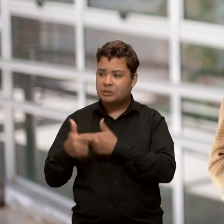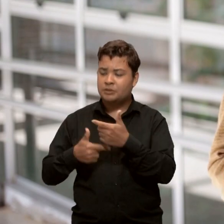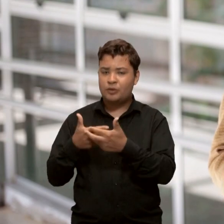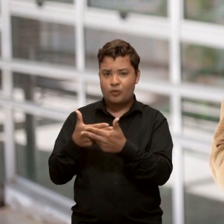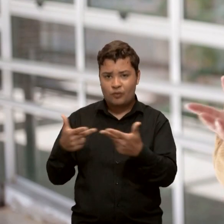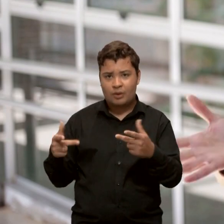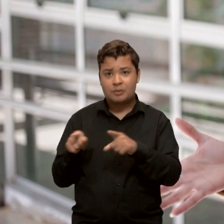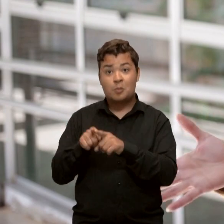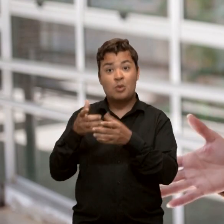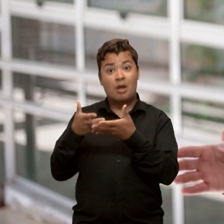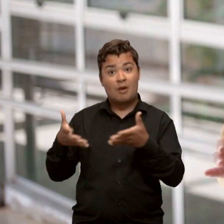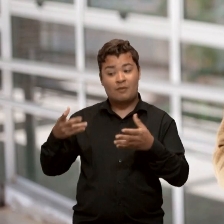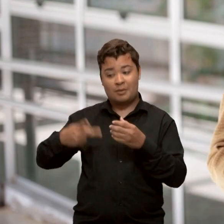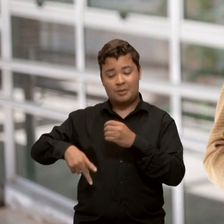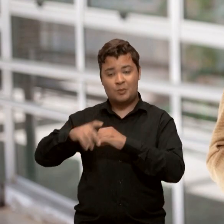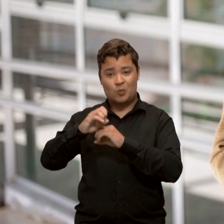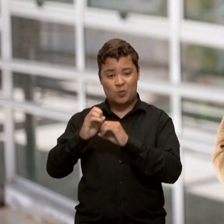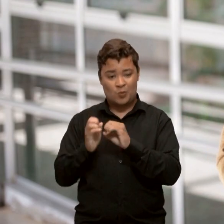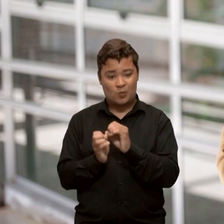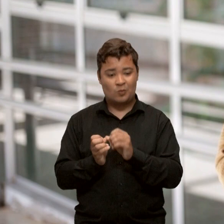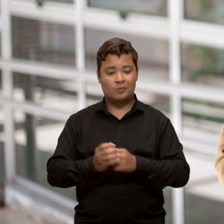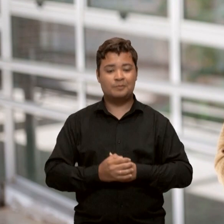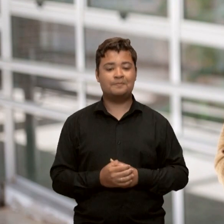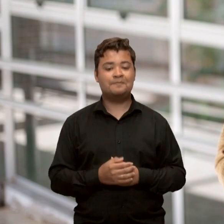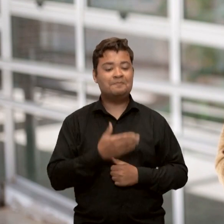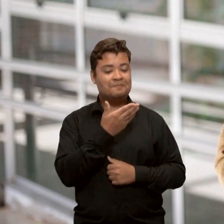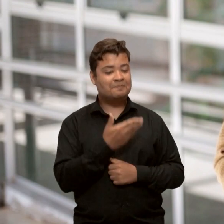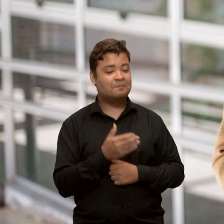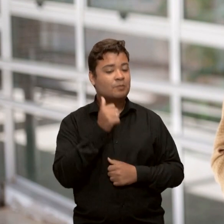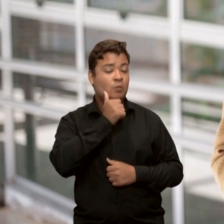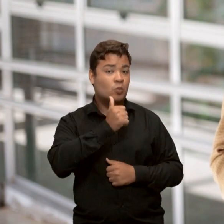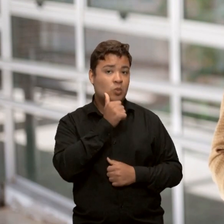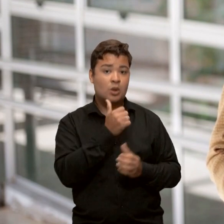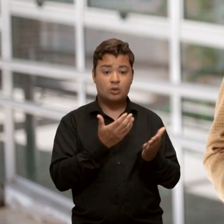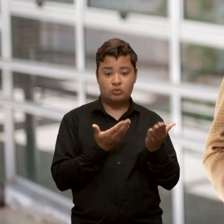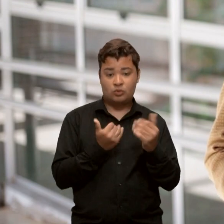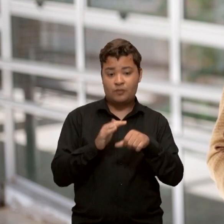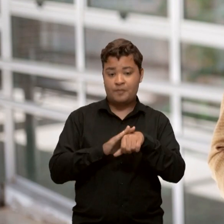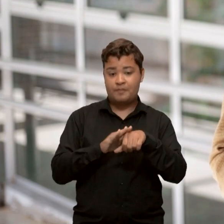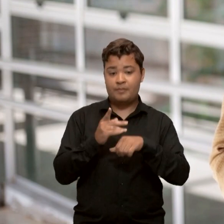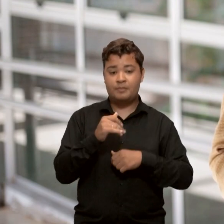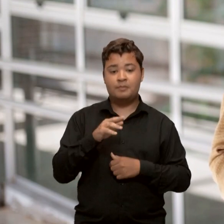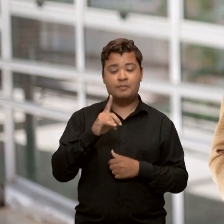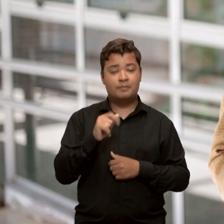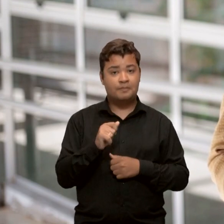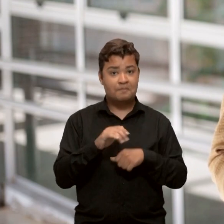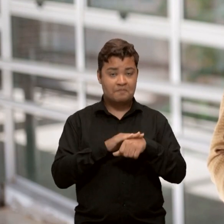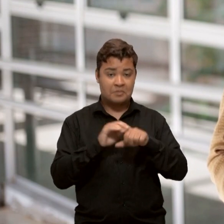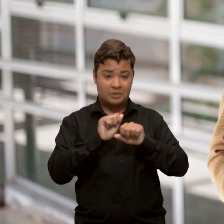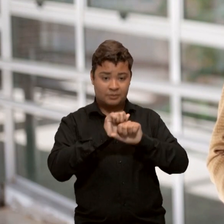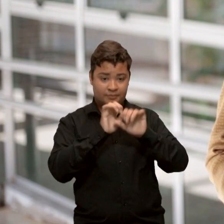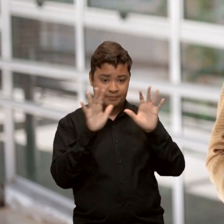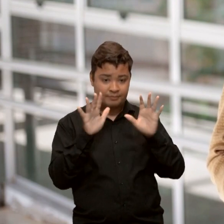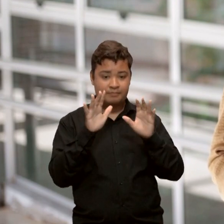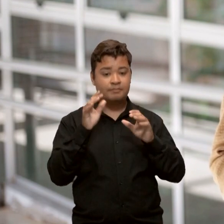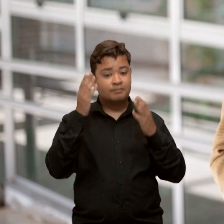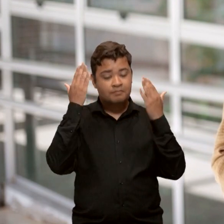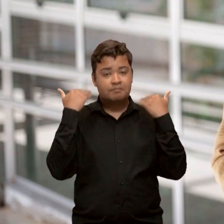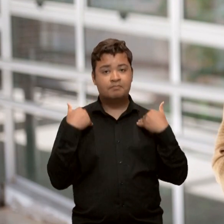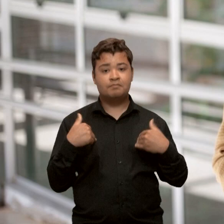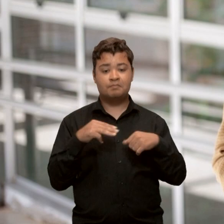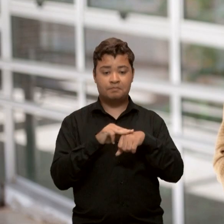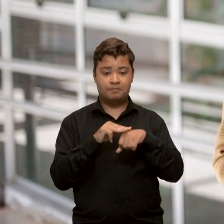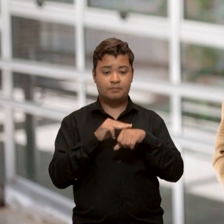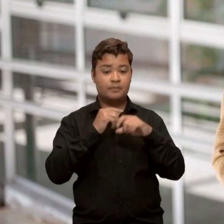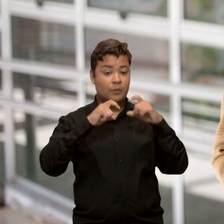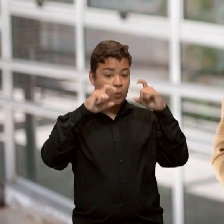serviços e eventos da universidade. Eu sou uma mulher jovem, parda, de pele clara, com cabelos castanhos e também uso